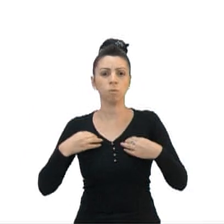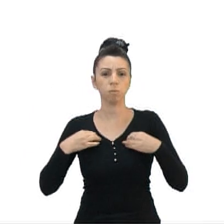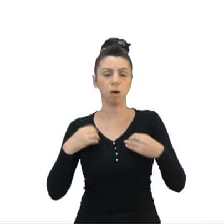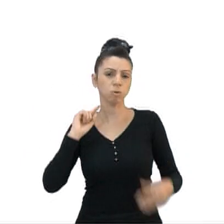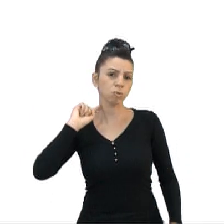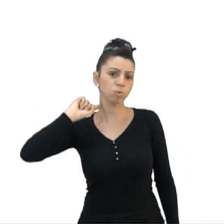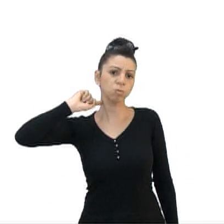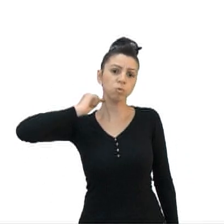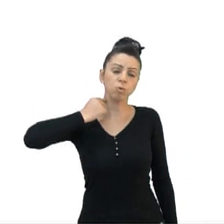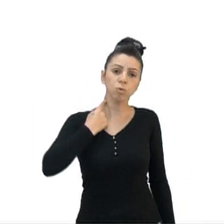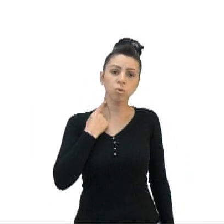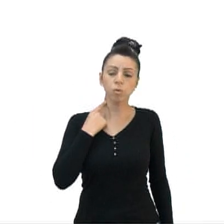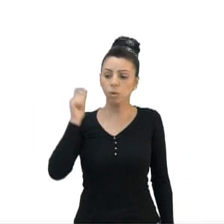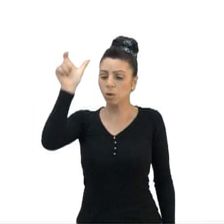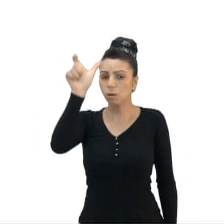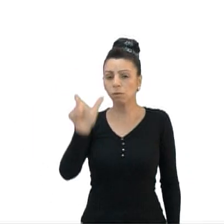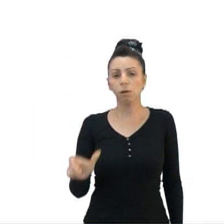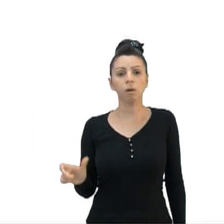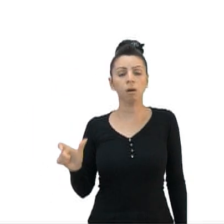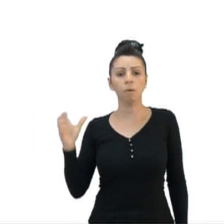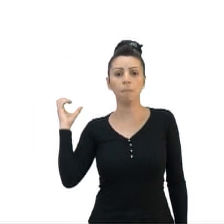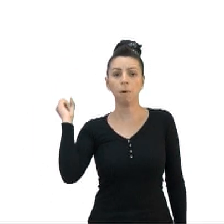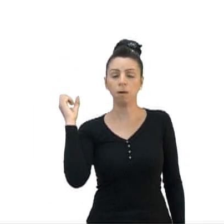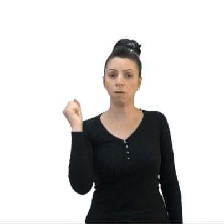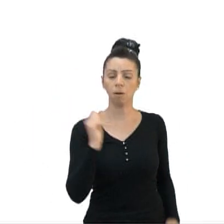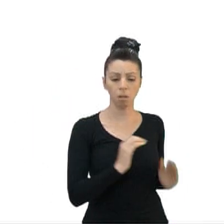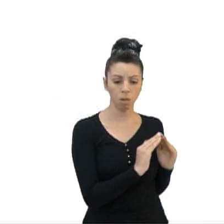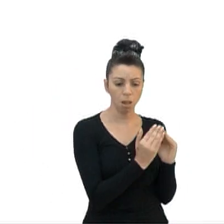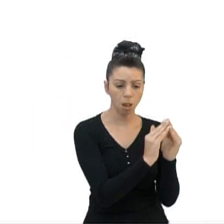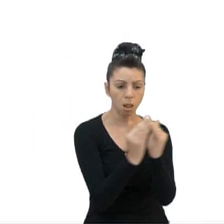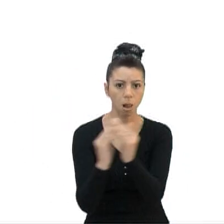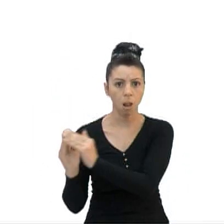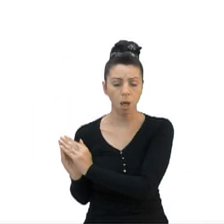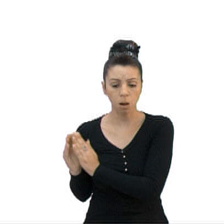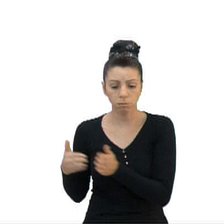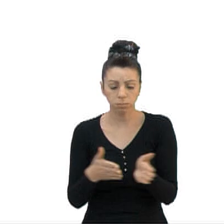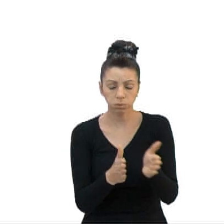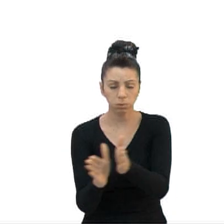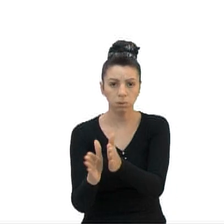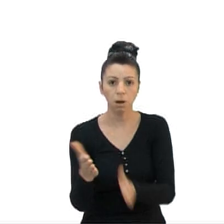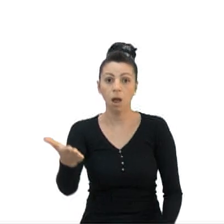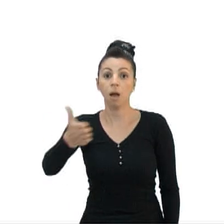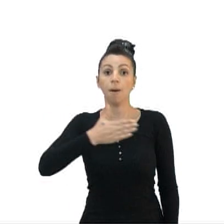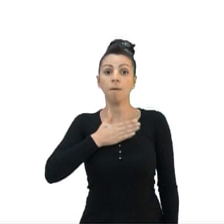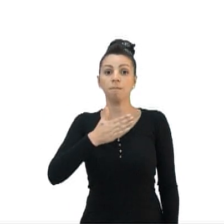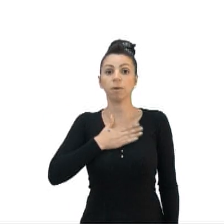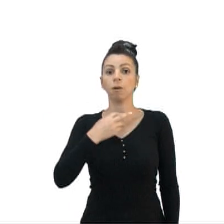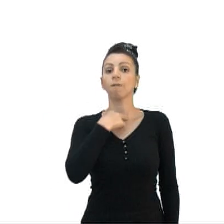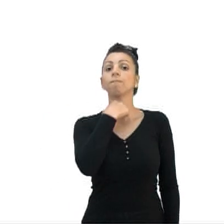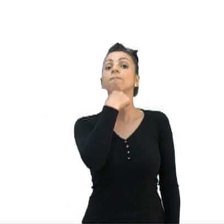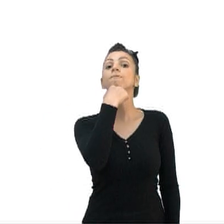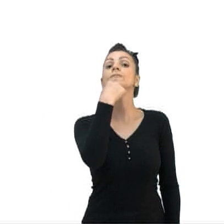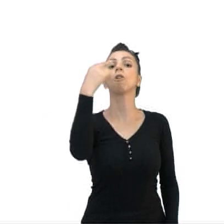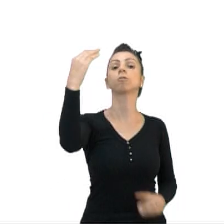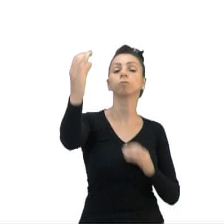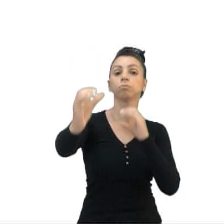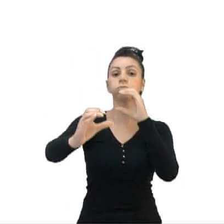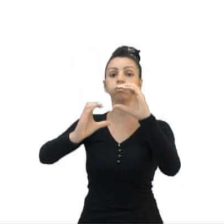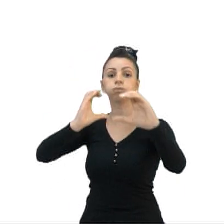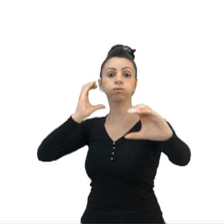caminho empoeirado rumo à favela. A minha voz ainda ecoa